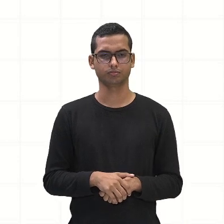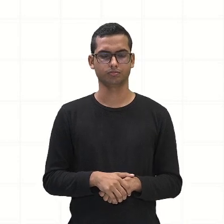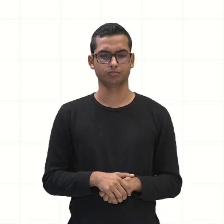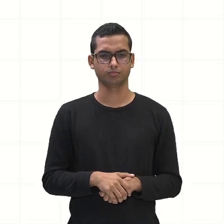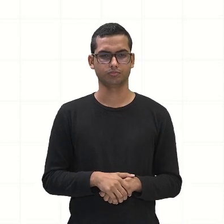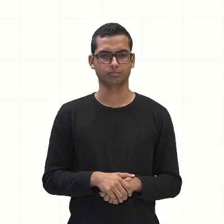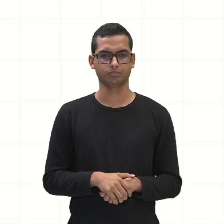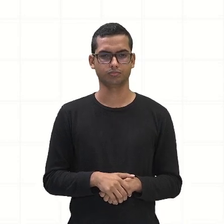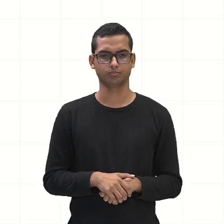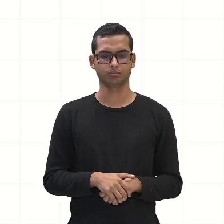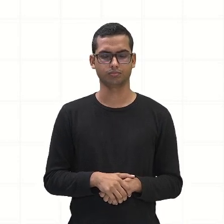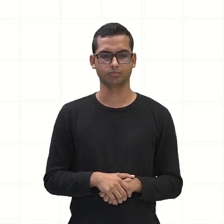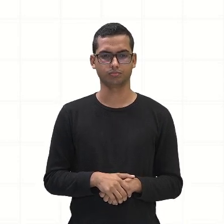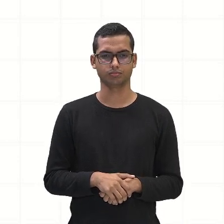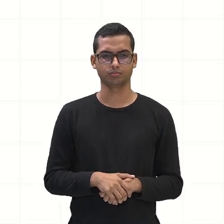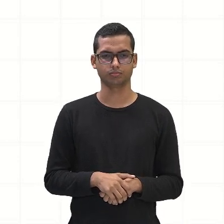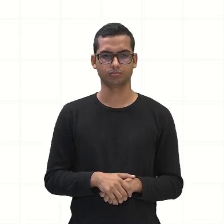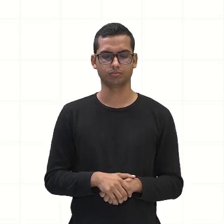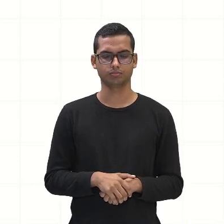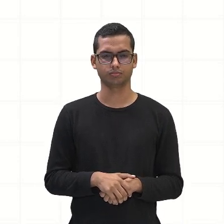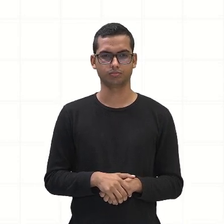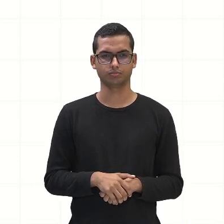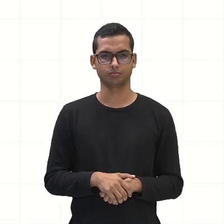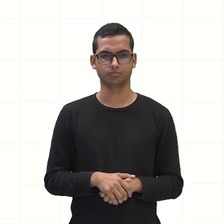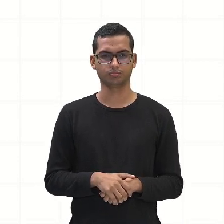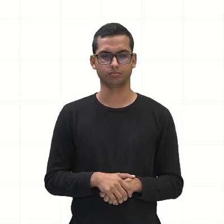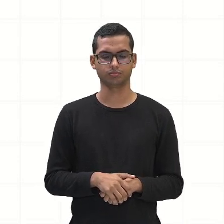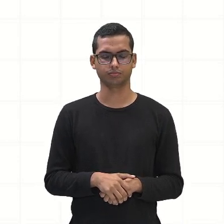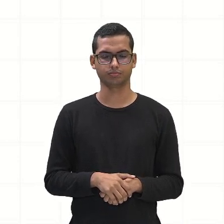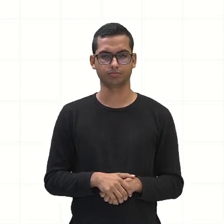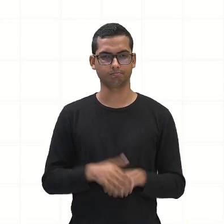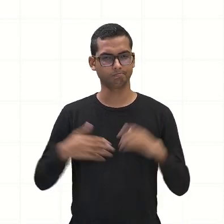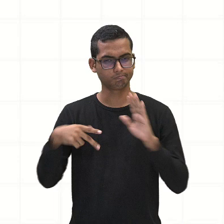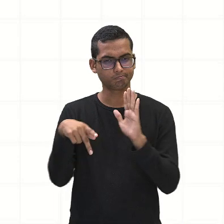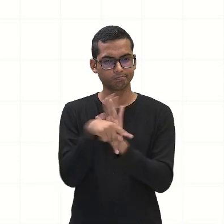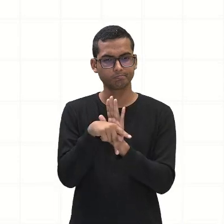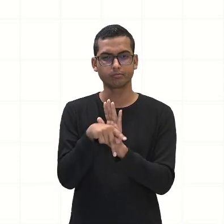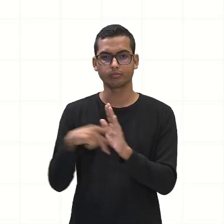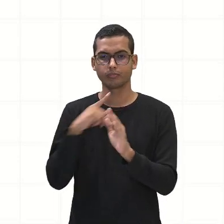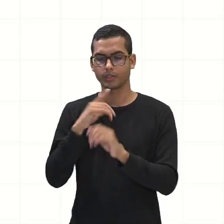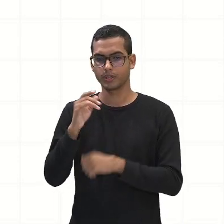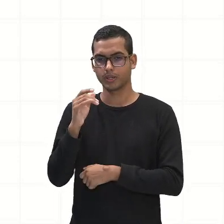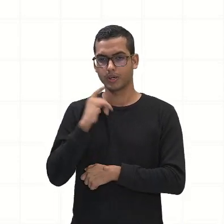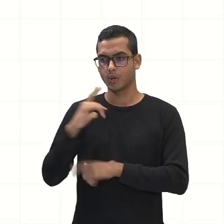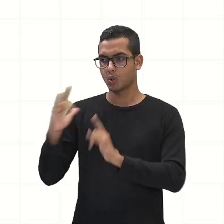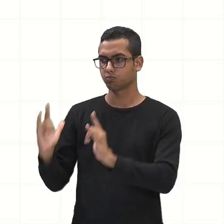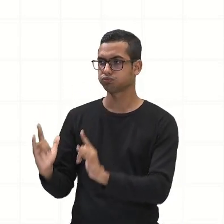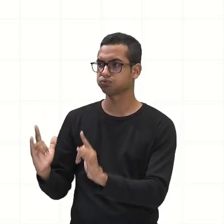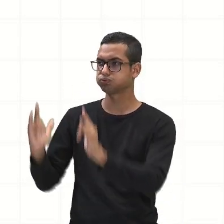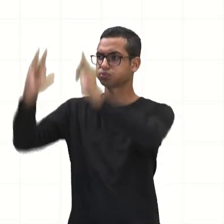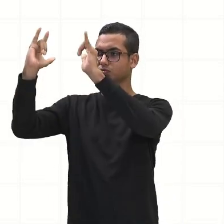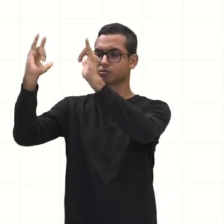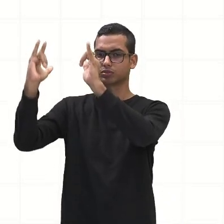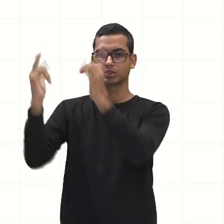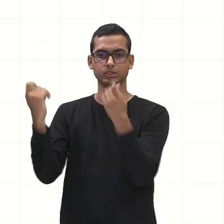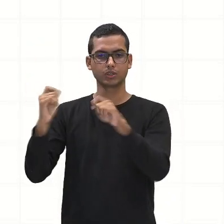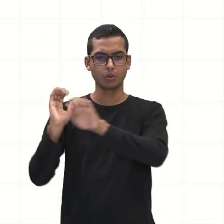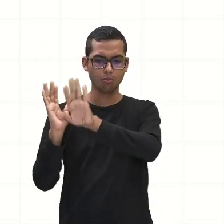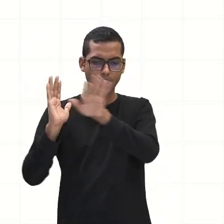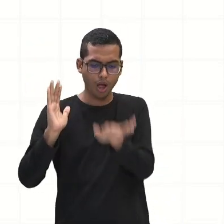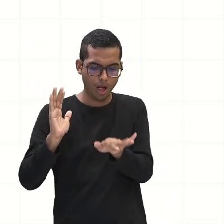da sombra do prédio. Logo, a altura do poste vai ter que ser